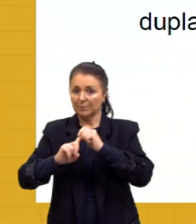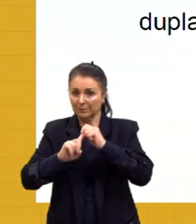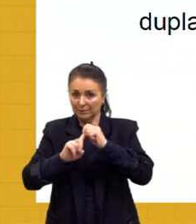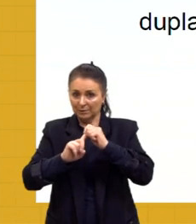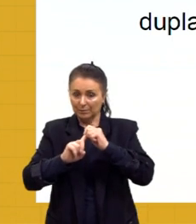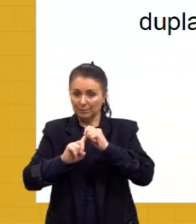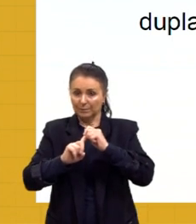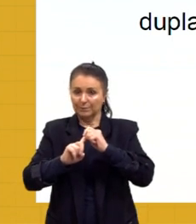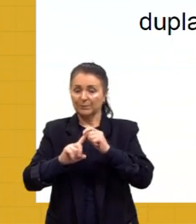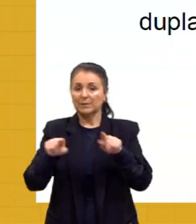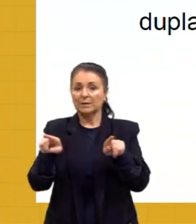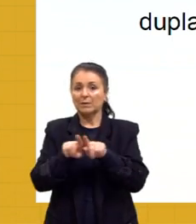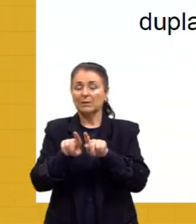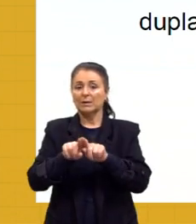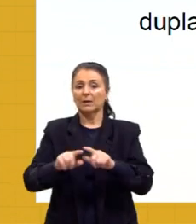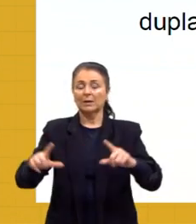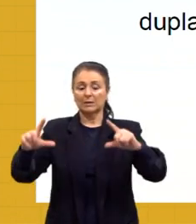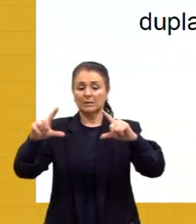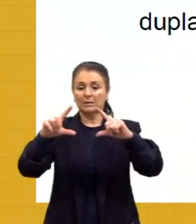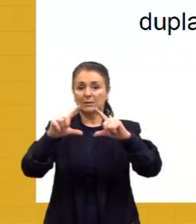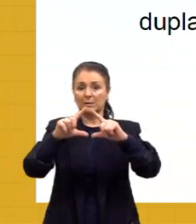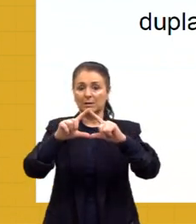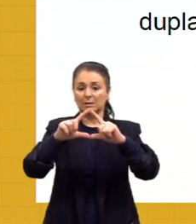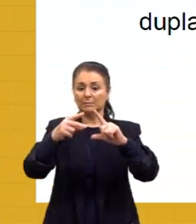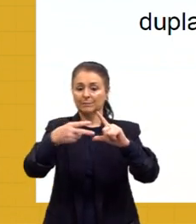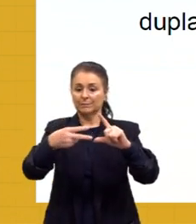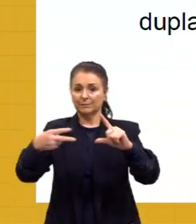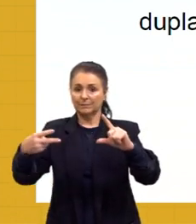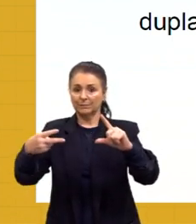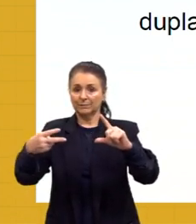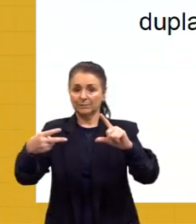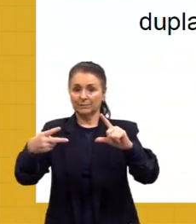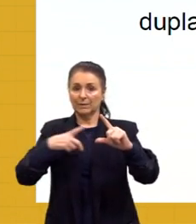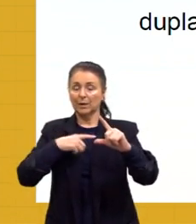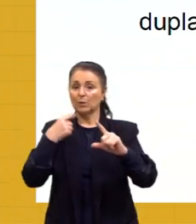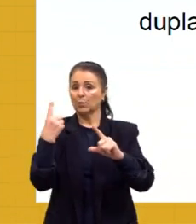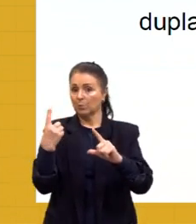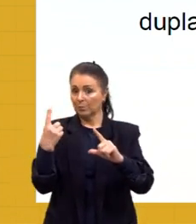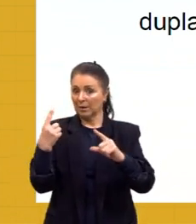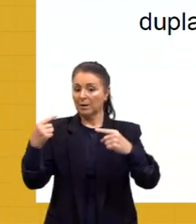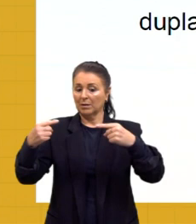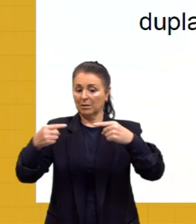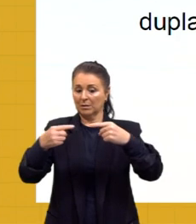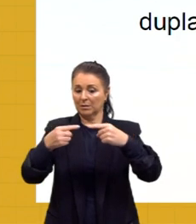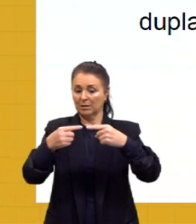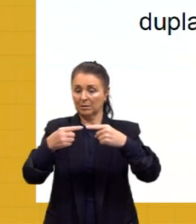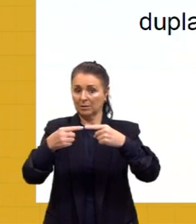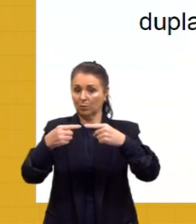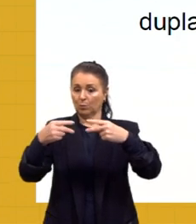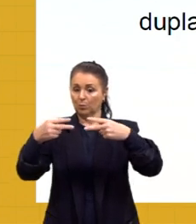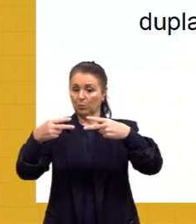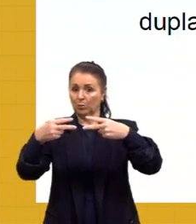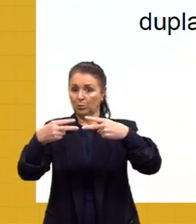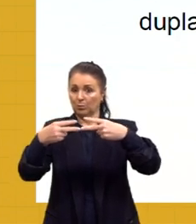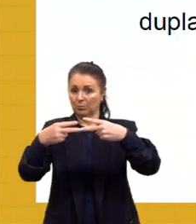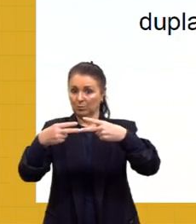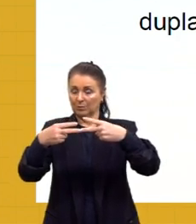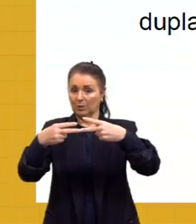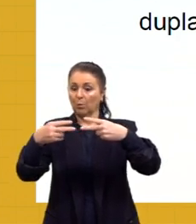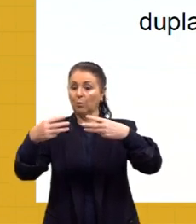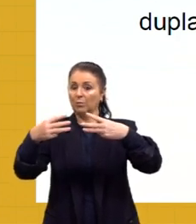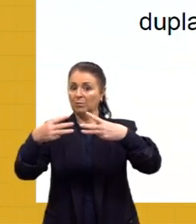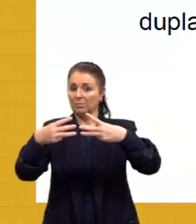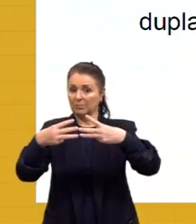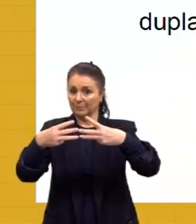já as cadeias insaturadas e quando apresenta uma ligação no mínimo uma ligação dupla ou uma ligação